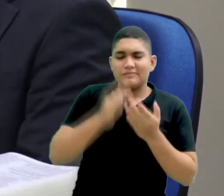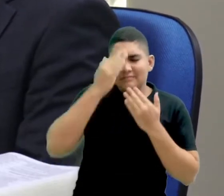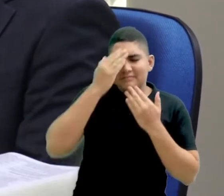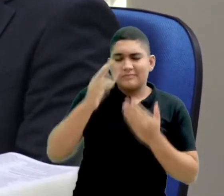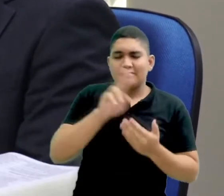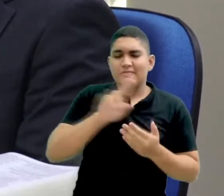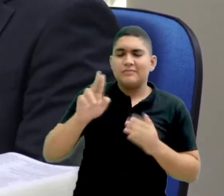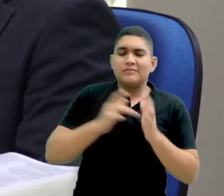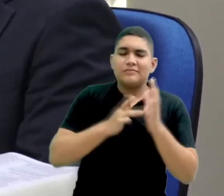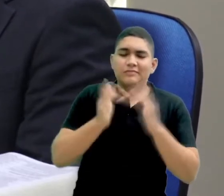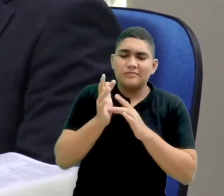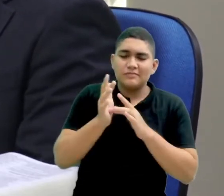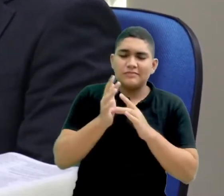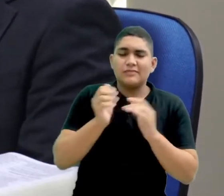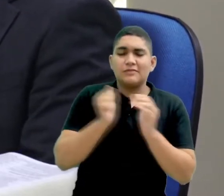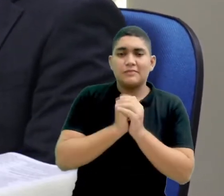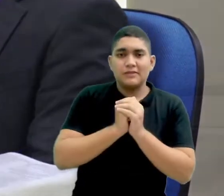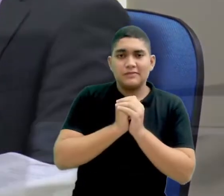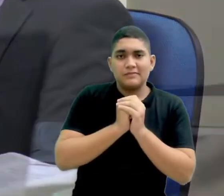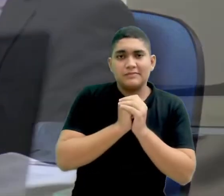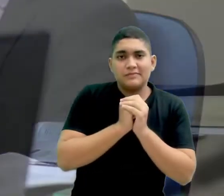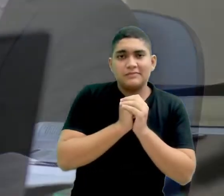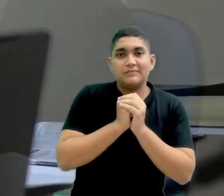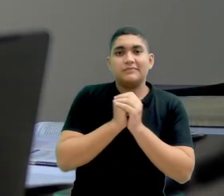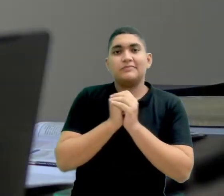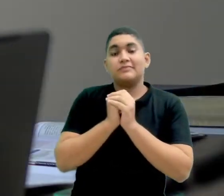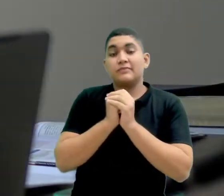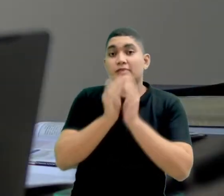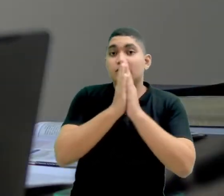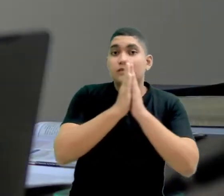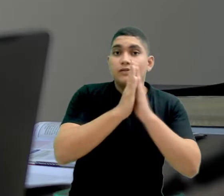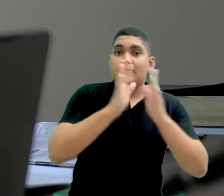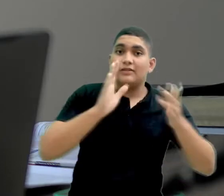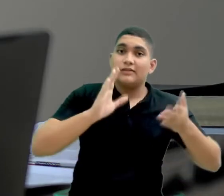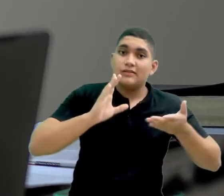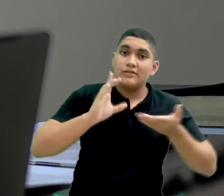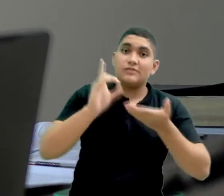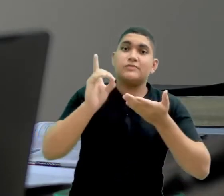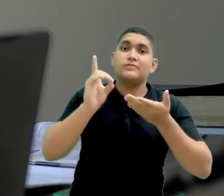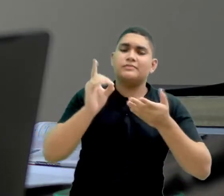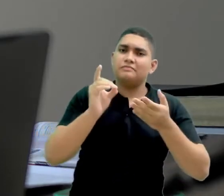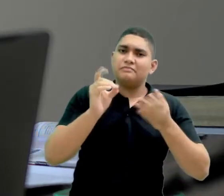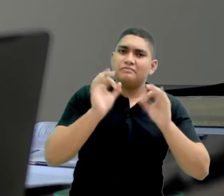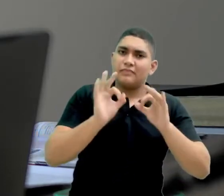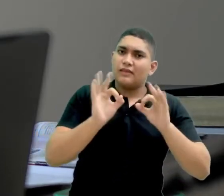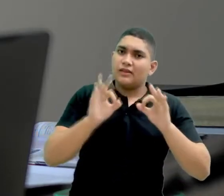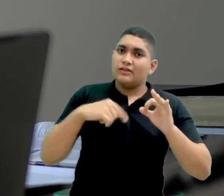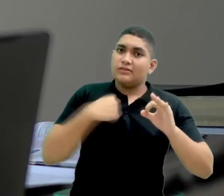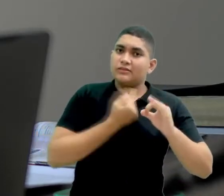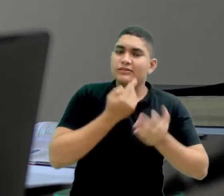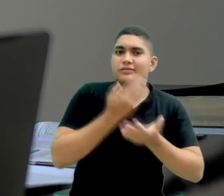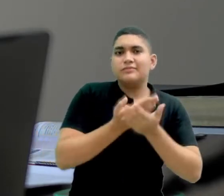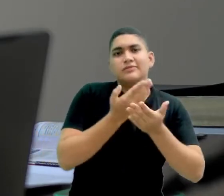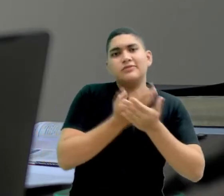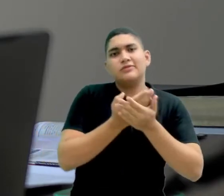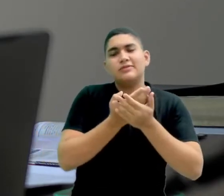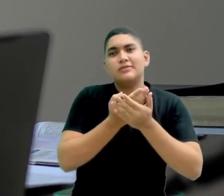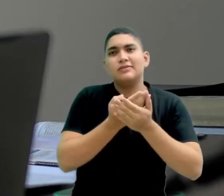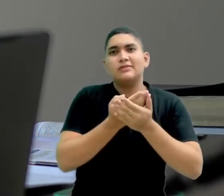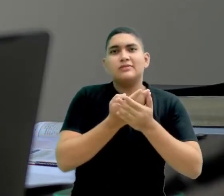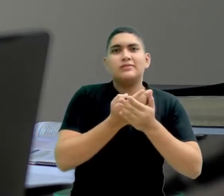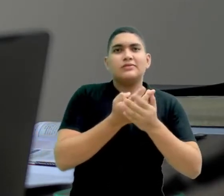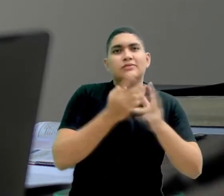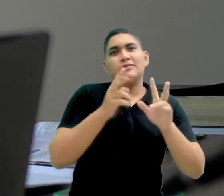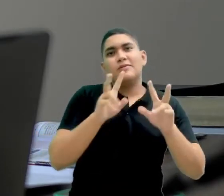nome de Jesus. Amém. Amém. Glória a Deus. Muito bem, nós estamos estudando a lição, a revista